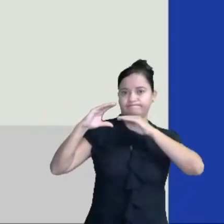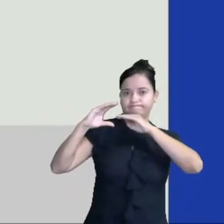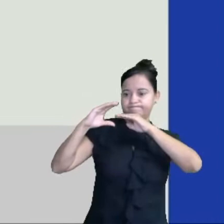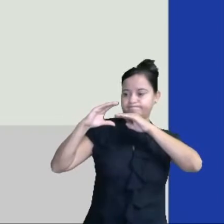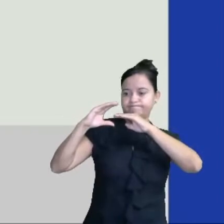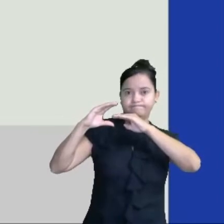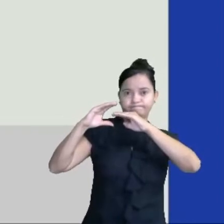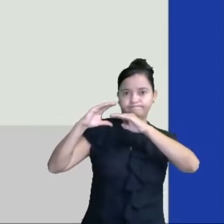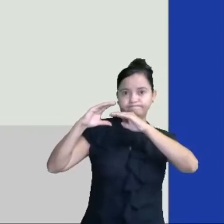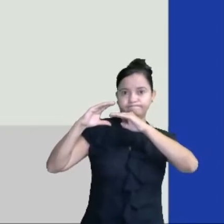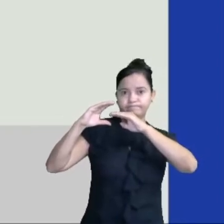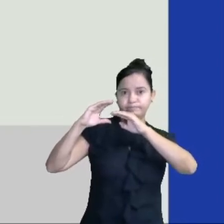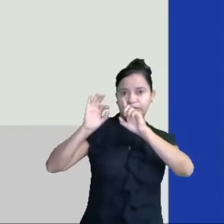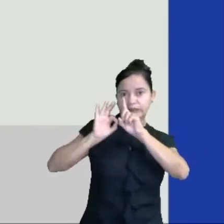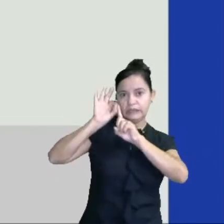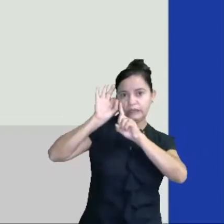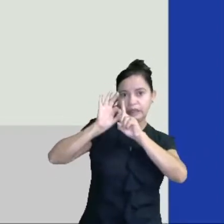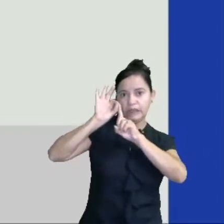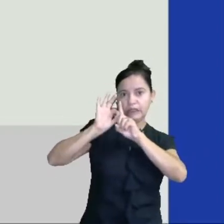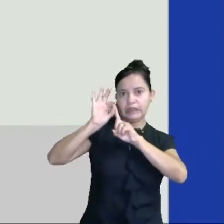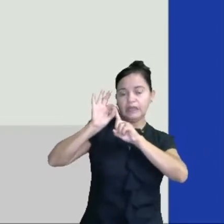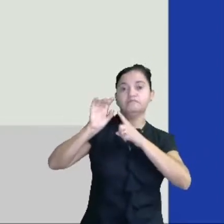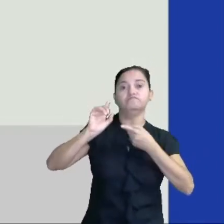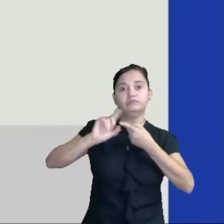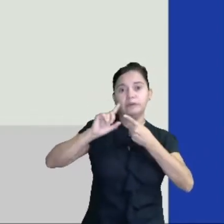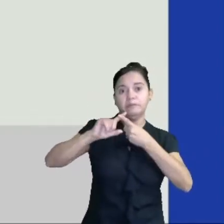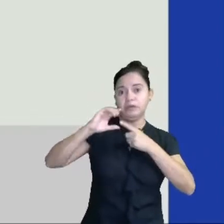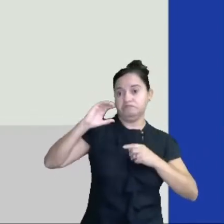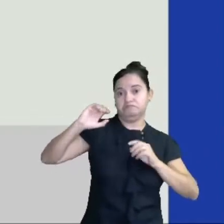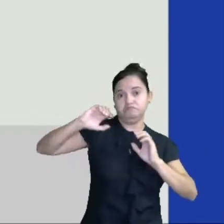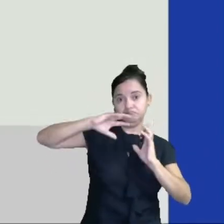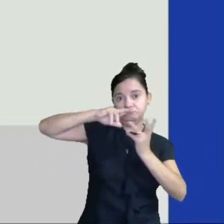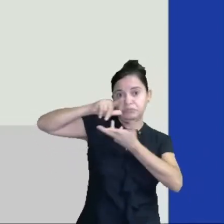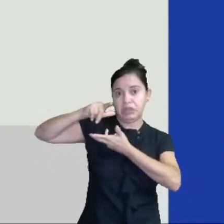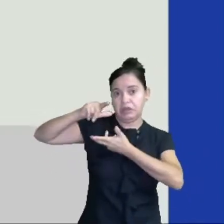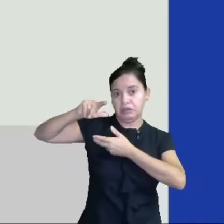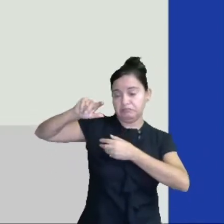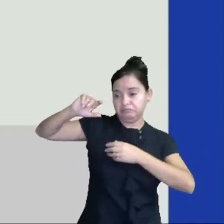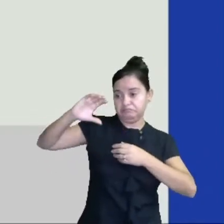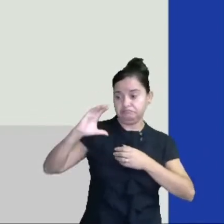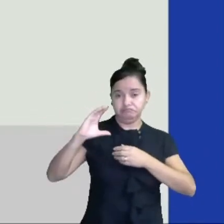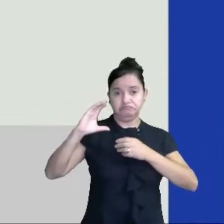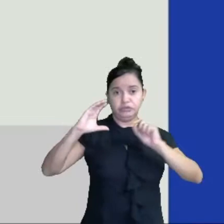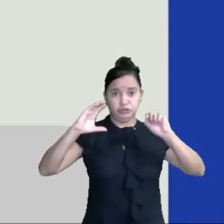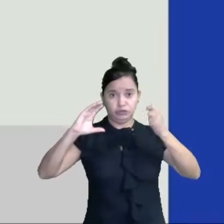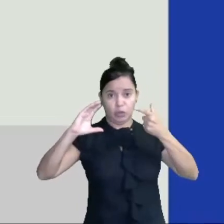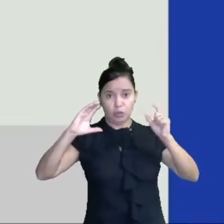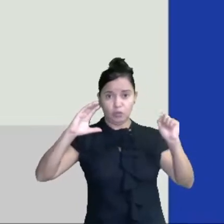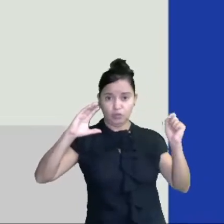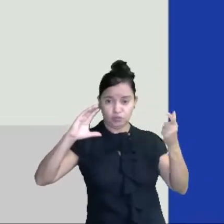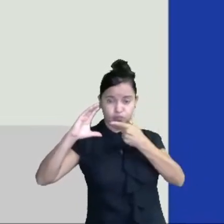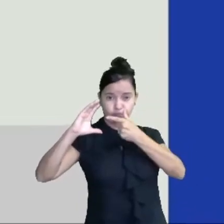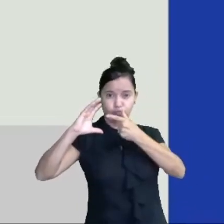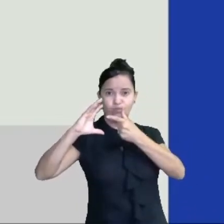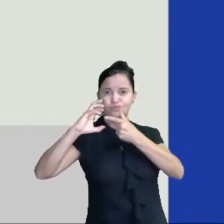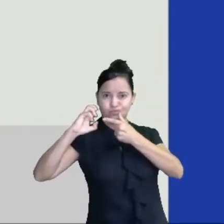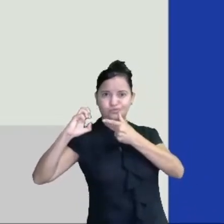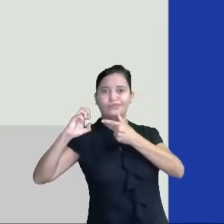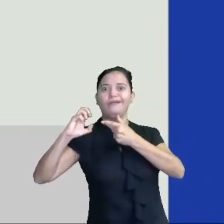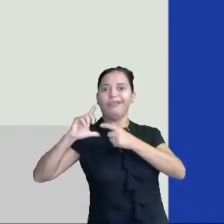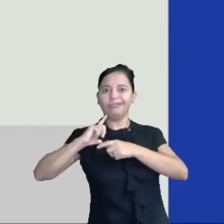estufa. E a gente vai estar, na verdade, falando um pouquinho também sobre essas camadas que seriam as camadas da atmosfera,